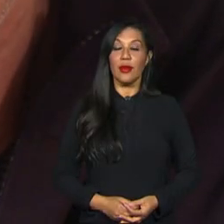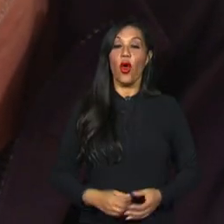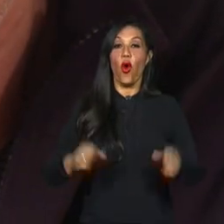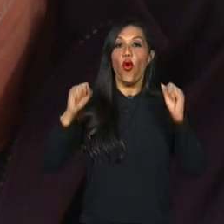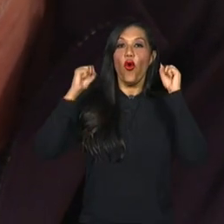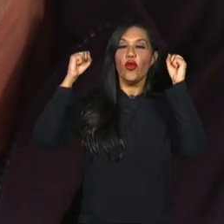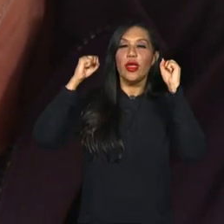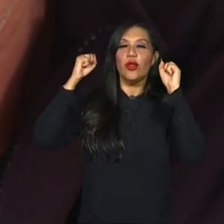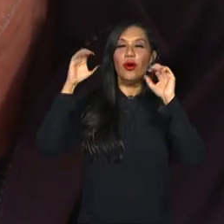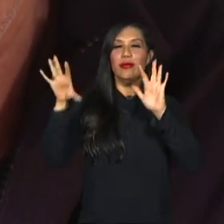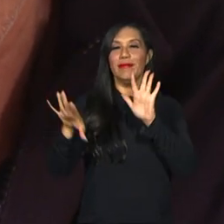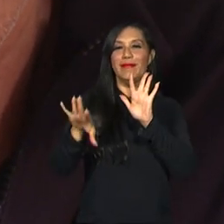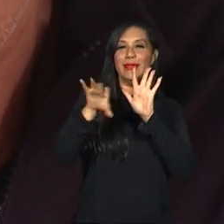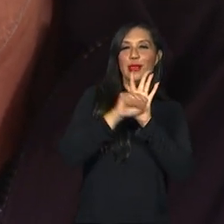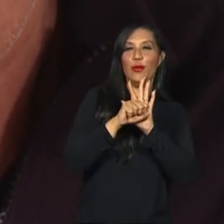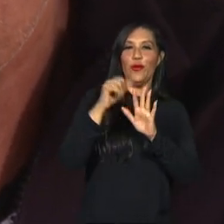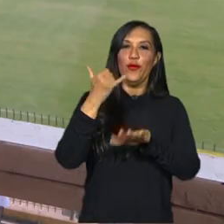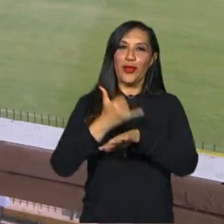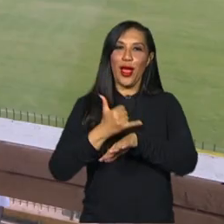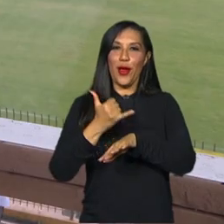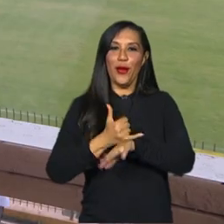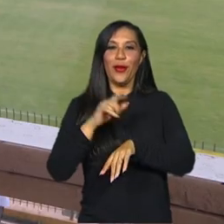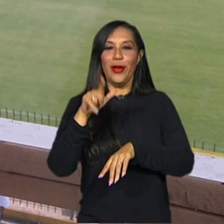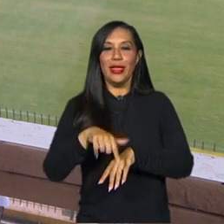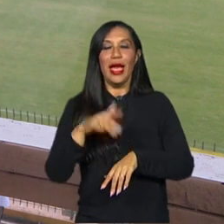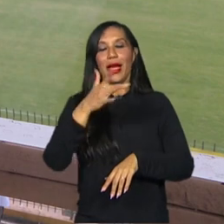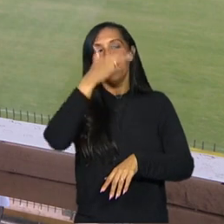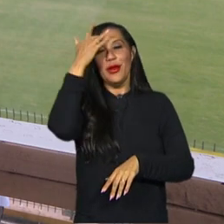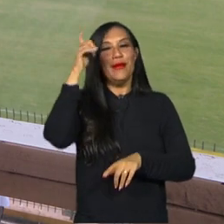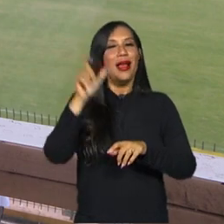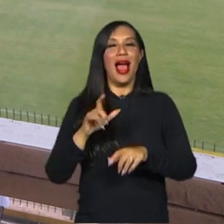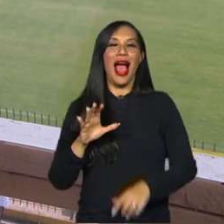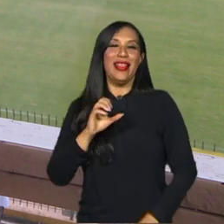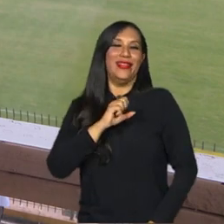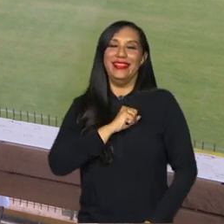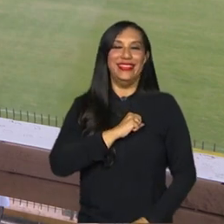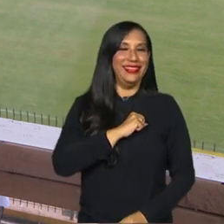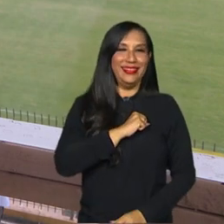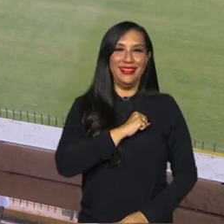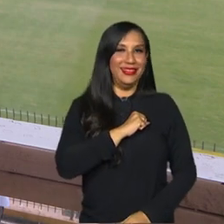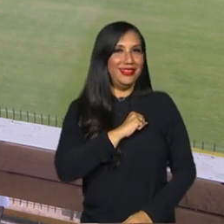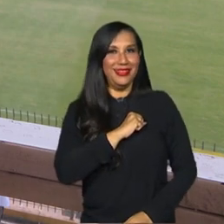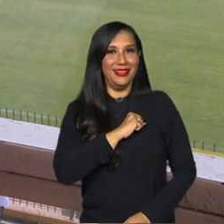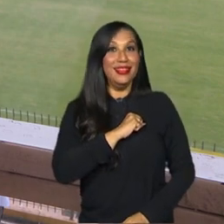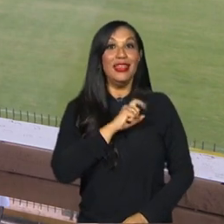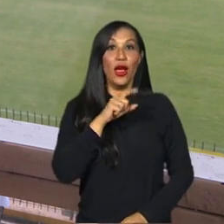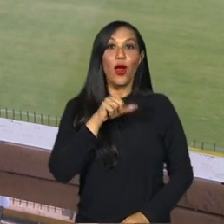Torcedor símbolo do Volta Redonda, você sabe? É uma criatura adorável e